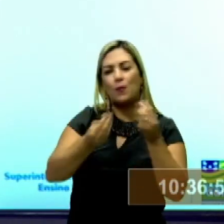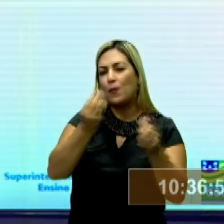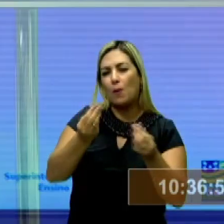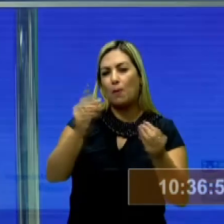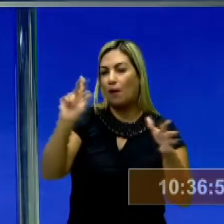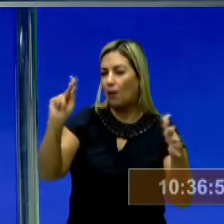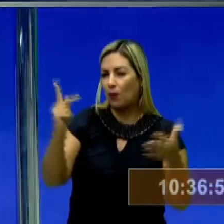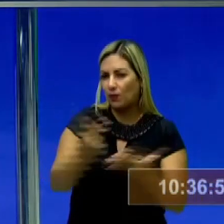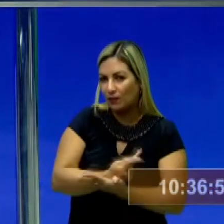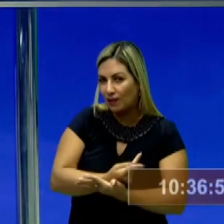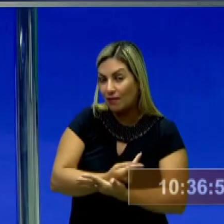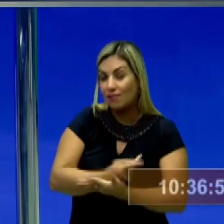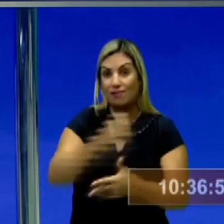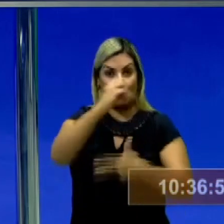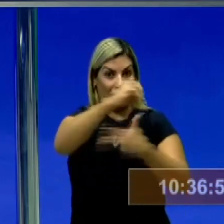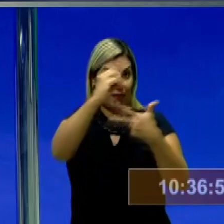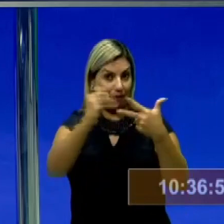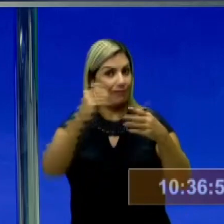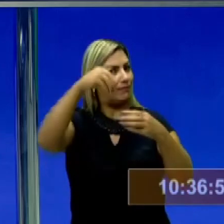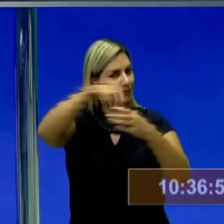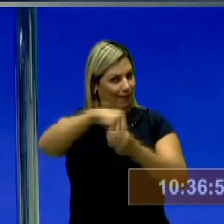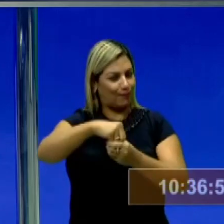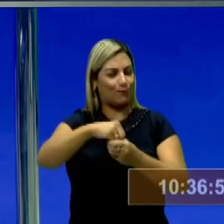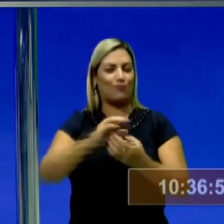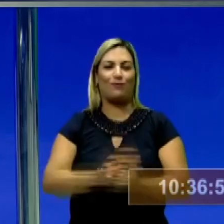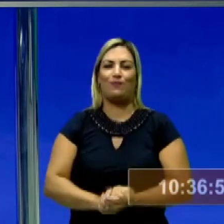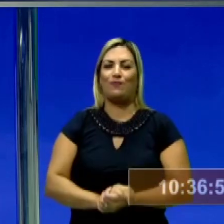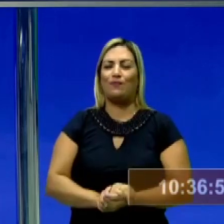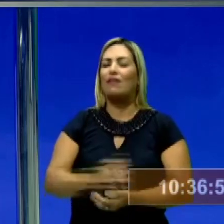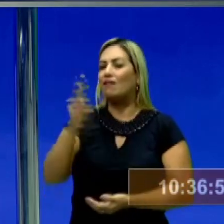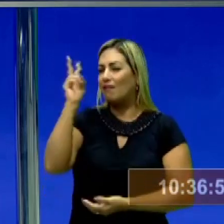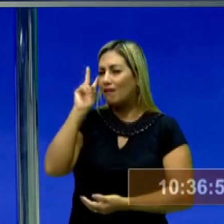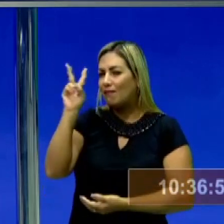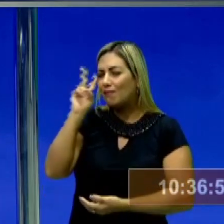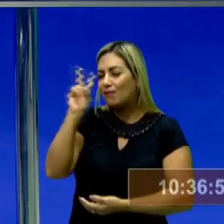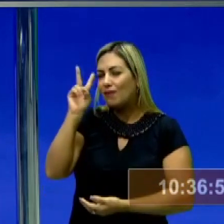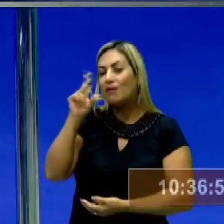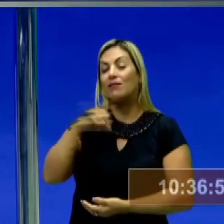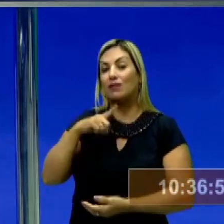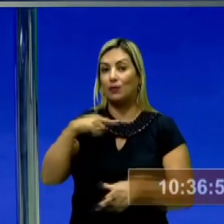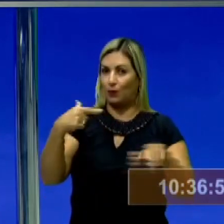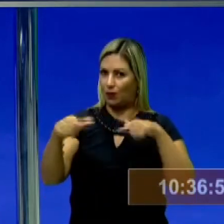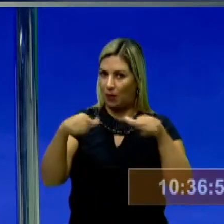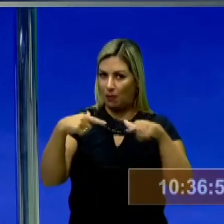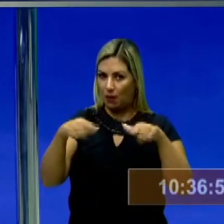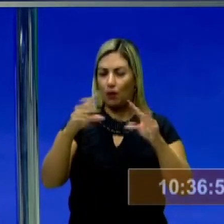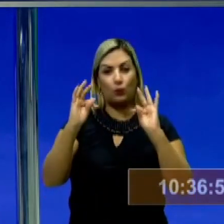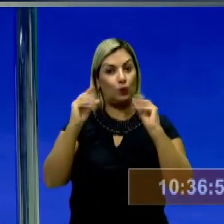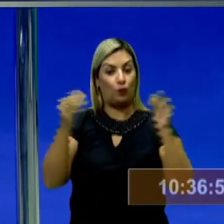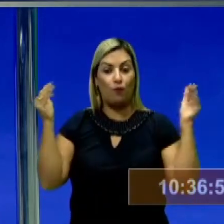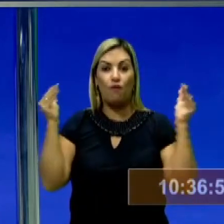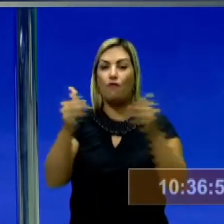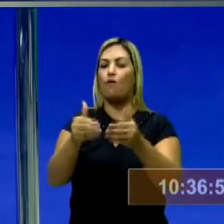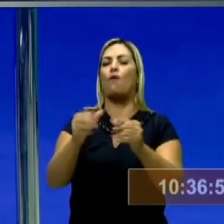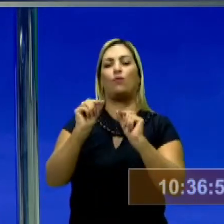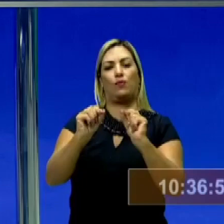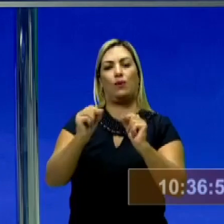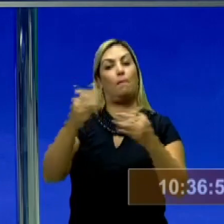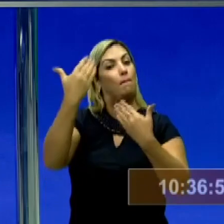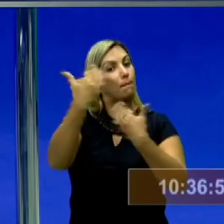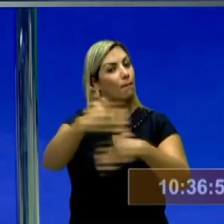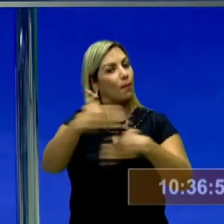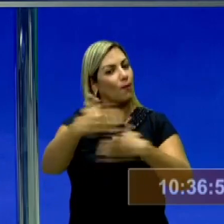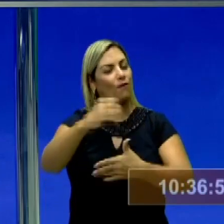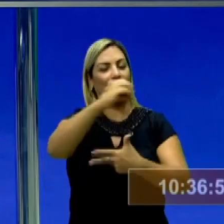funciona lá no Enem, tá? Lembrando a vocês que o nosso trabalho aqui todo é focado para as provas